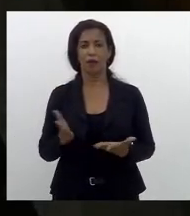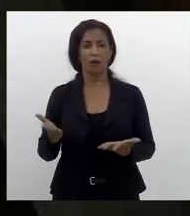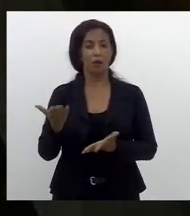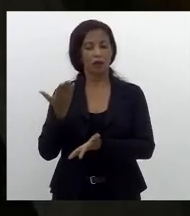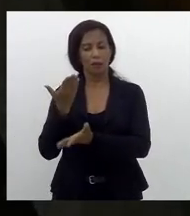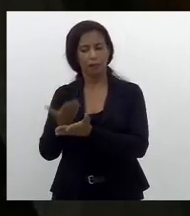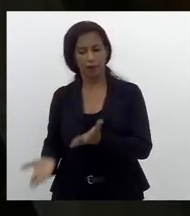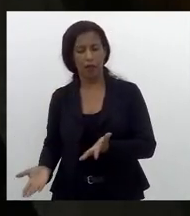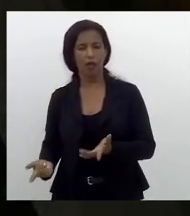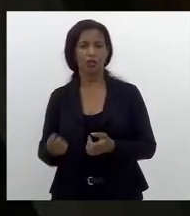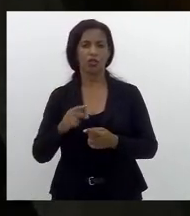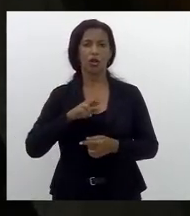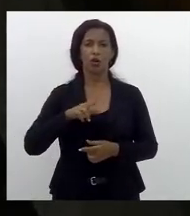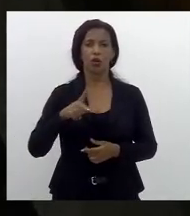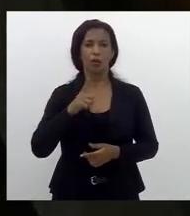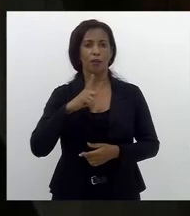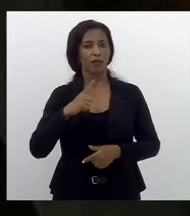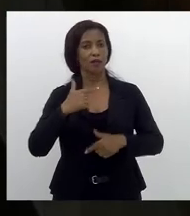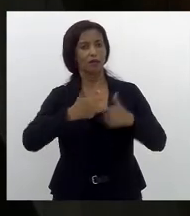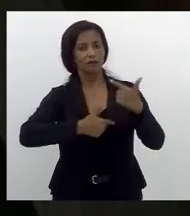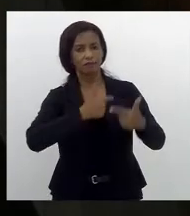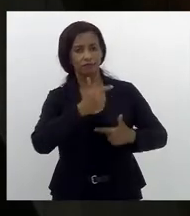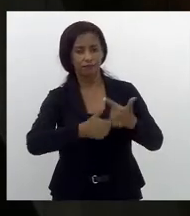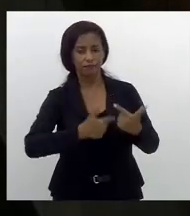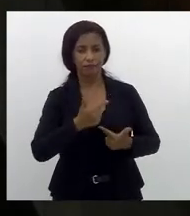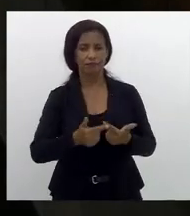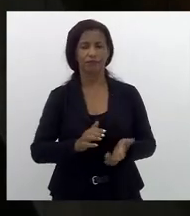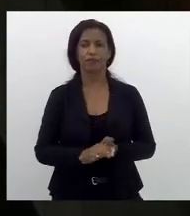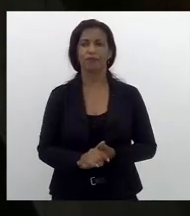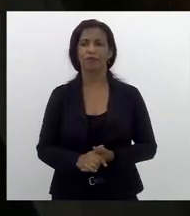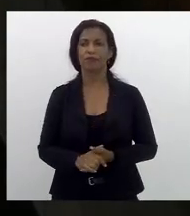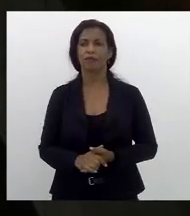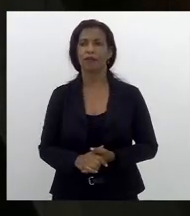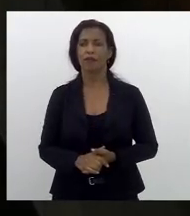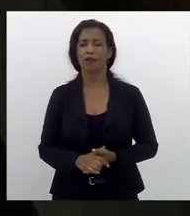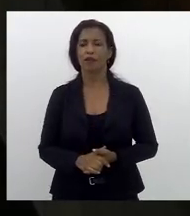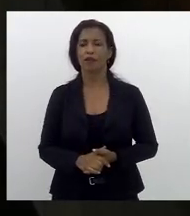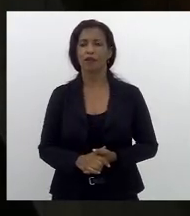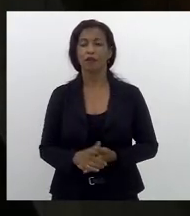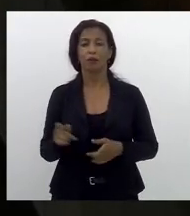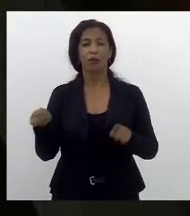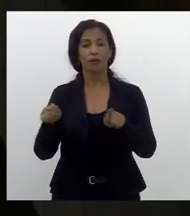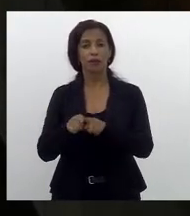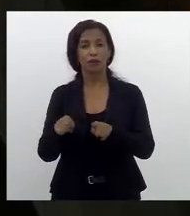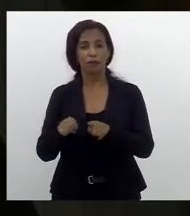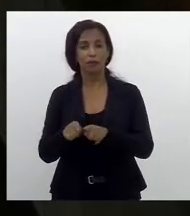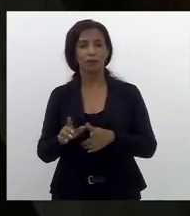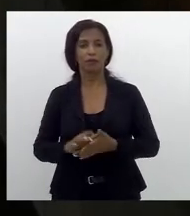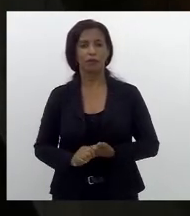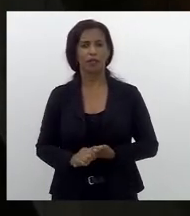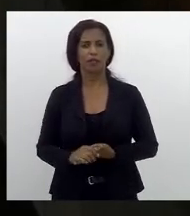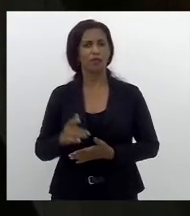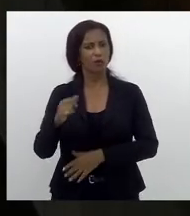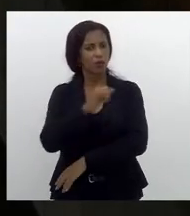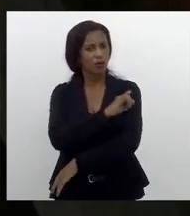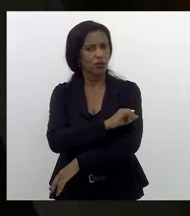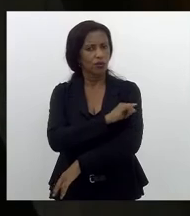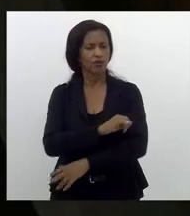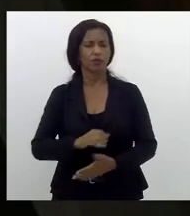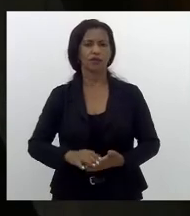perde, não só porque tem essa tradição insurreta e insubordinada, porque também foi no Rio de